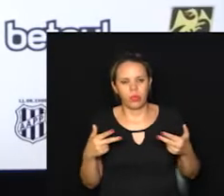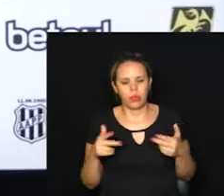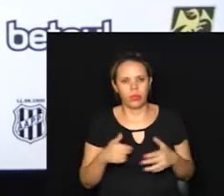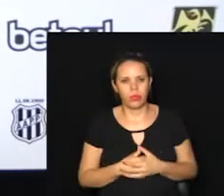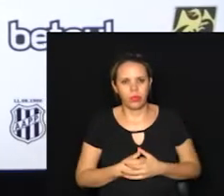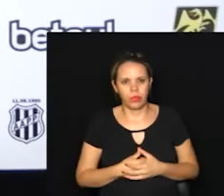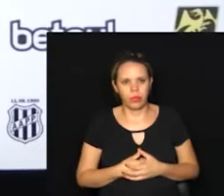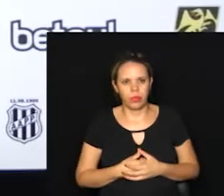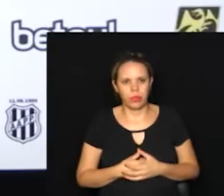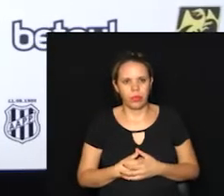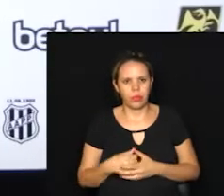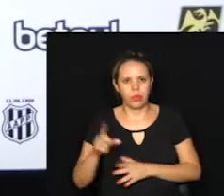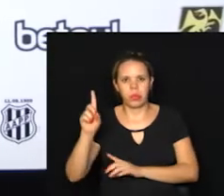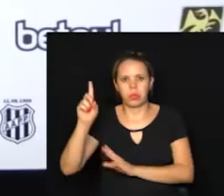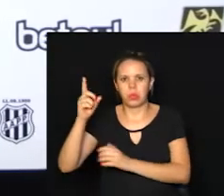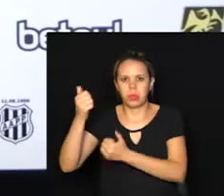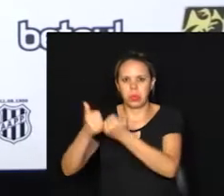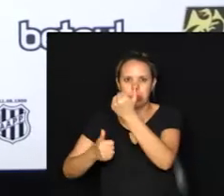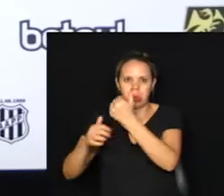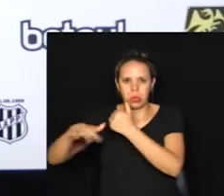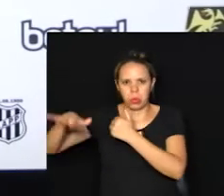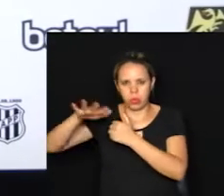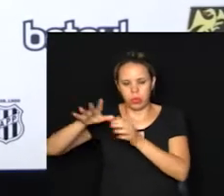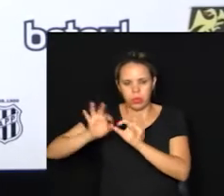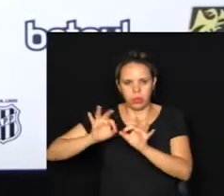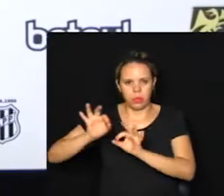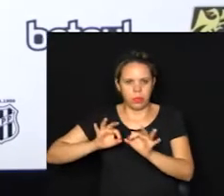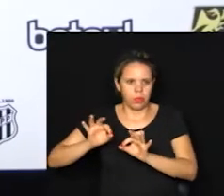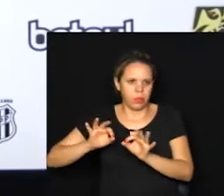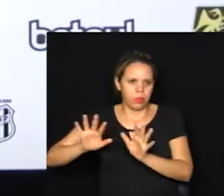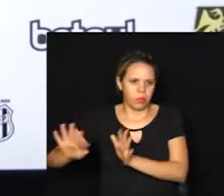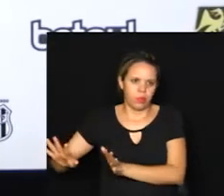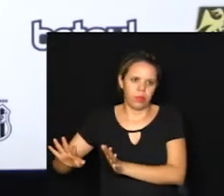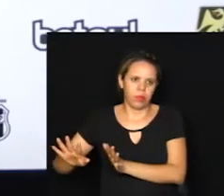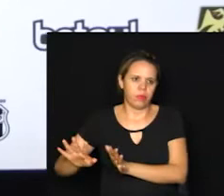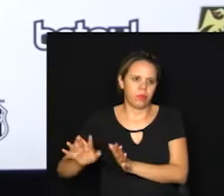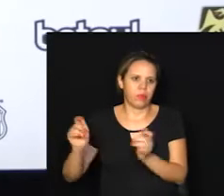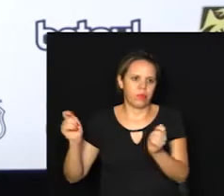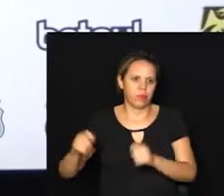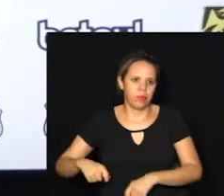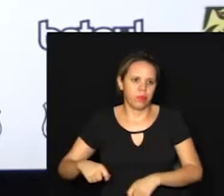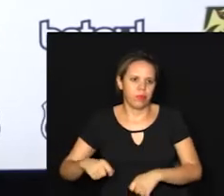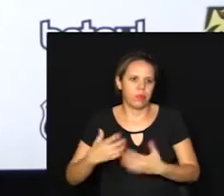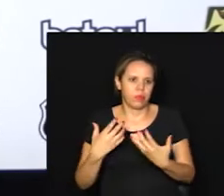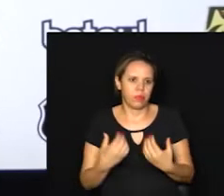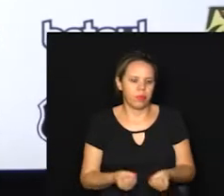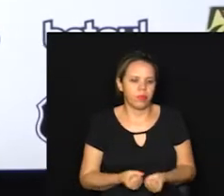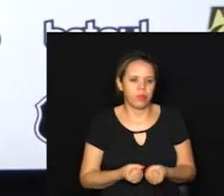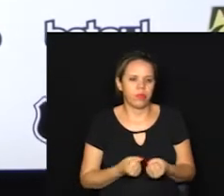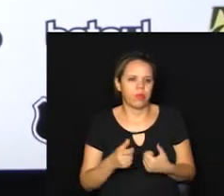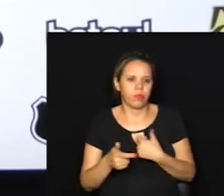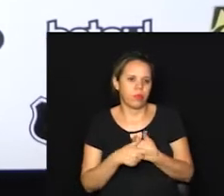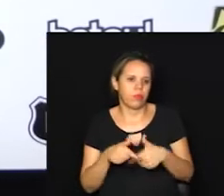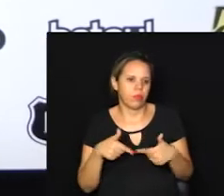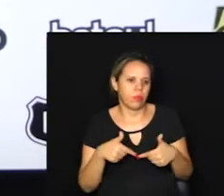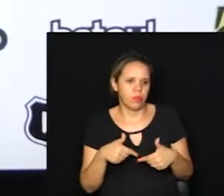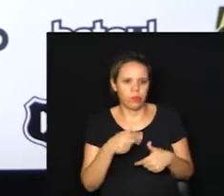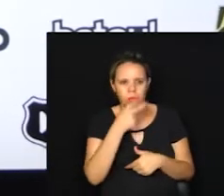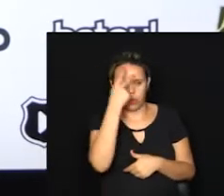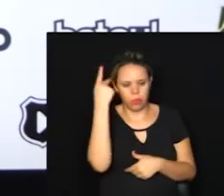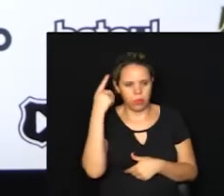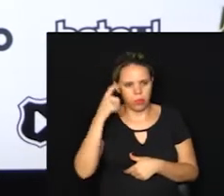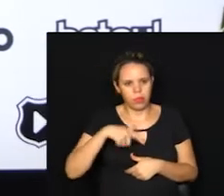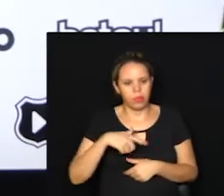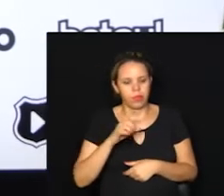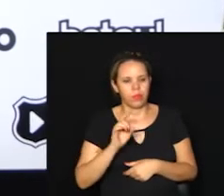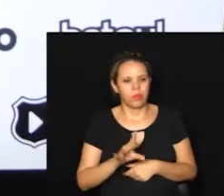da diretoria que estão preparados para poder assumir essas funções. O jogador só fica